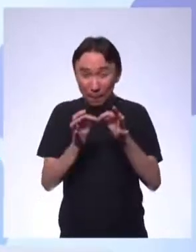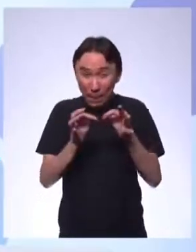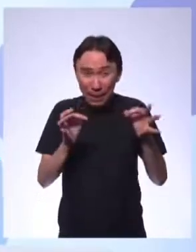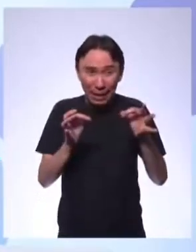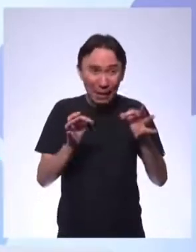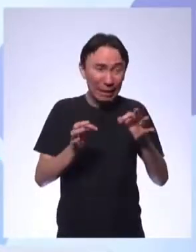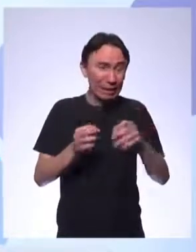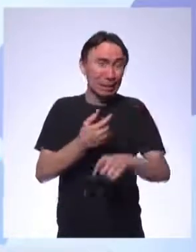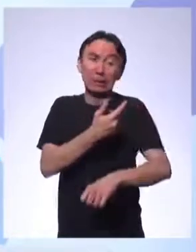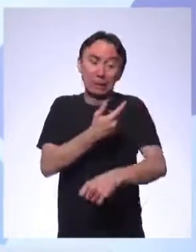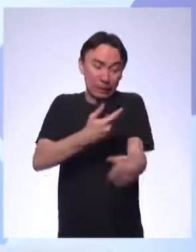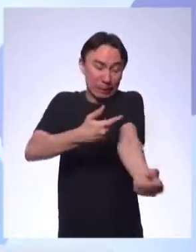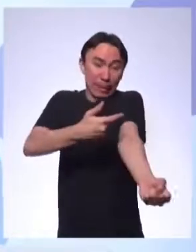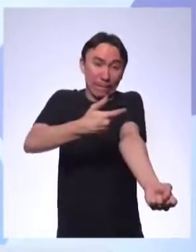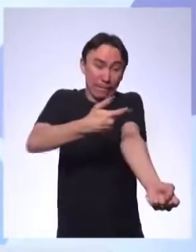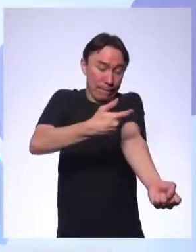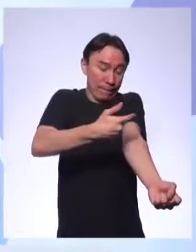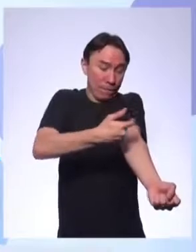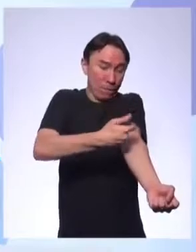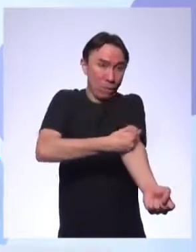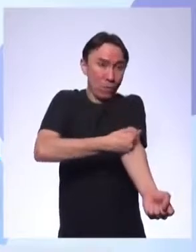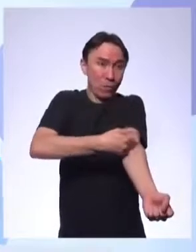veia, e aí é aquela cura.